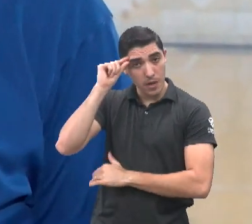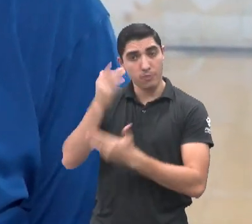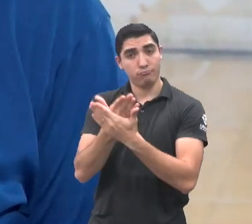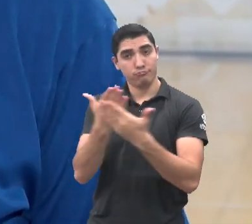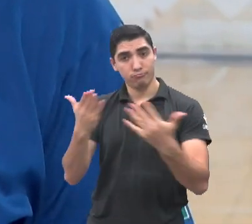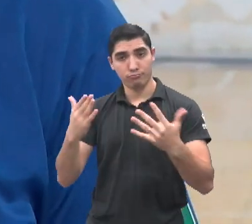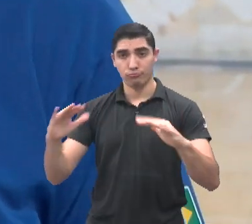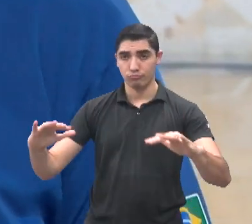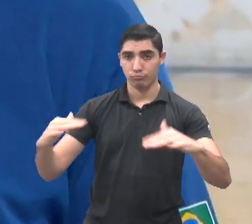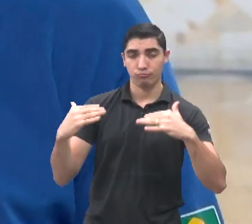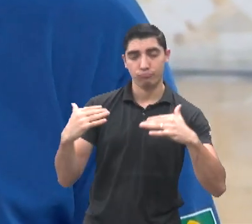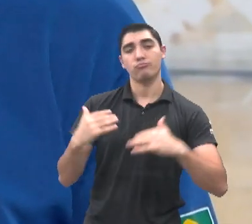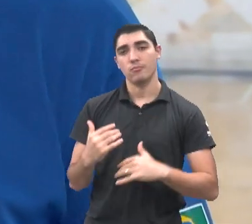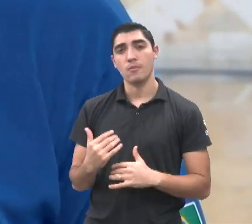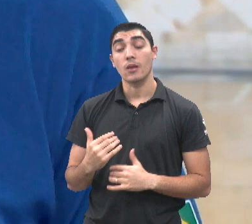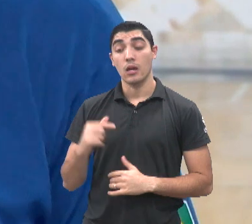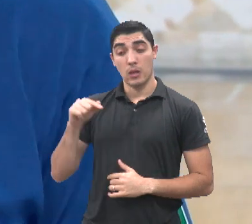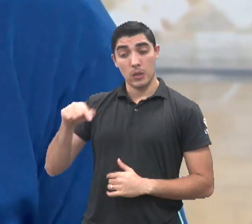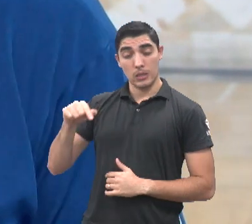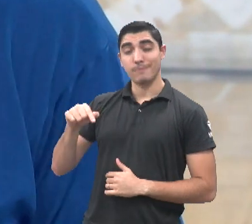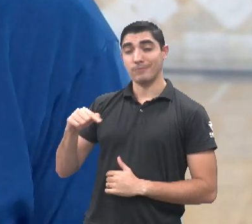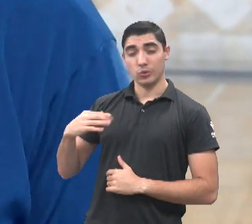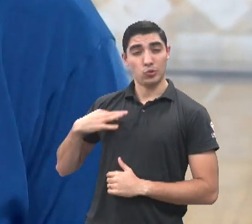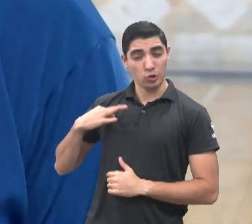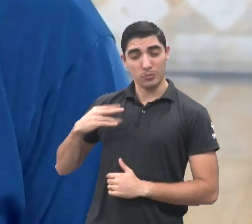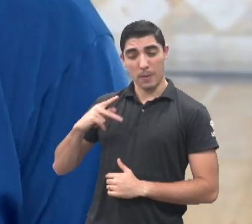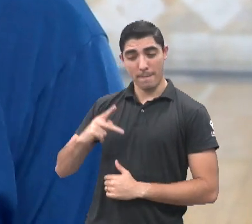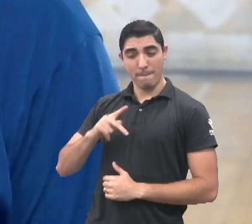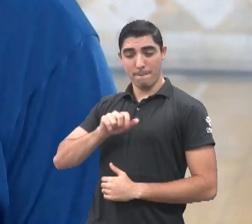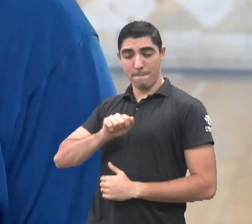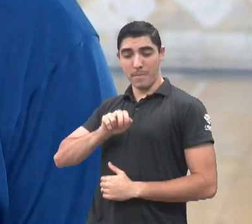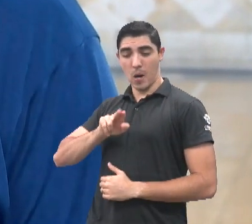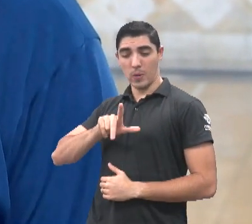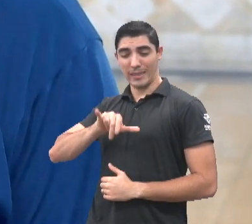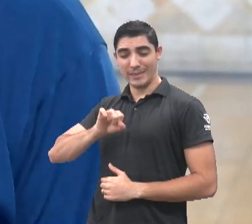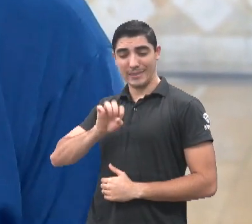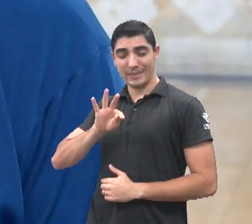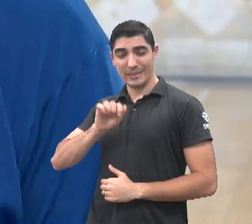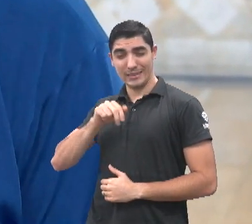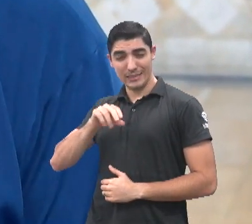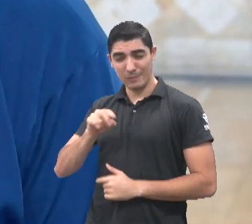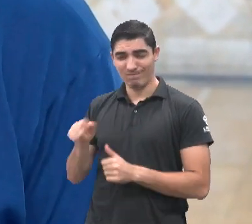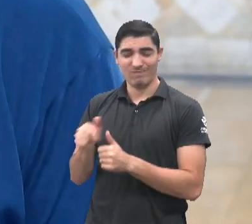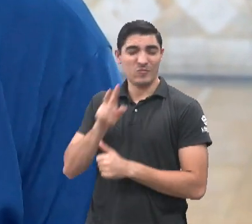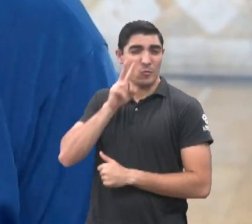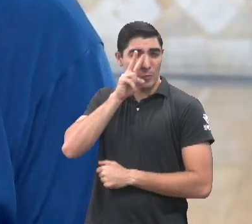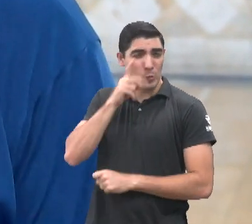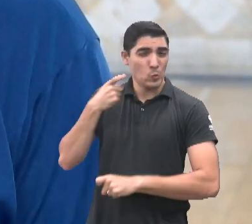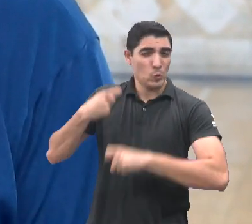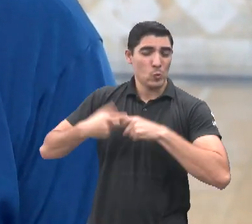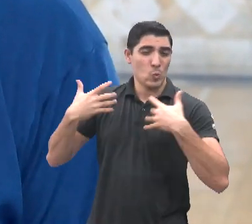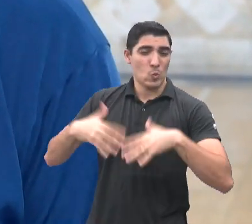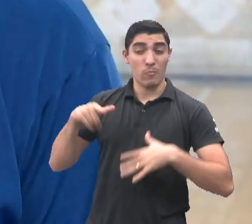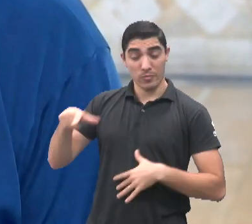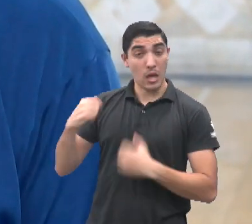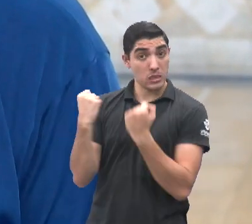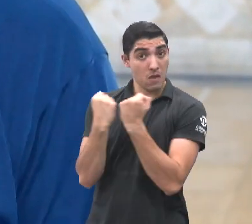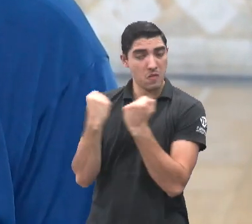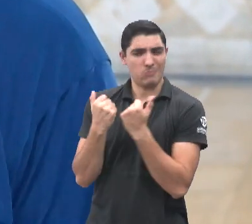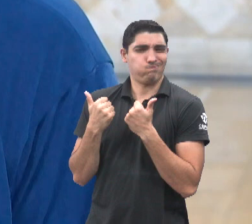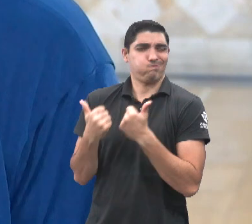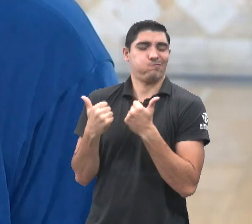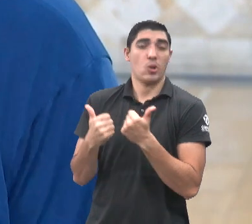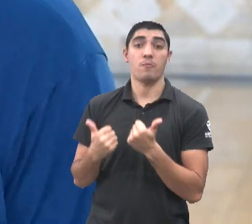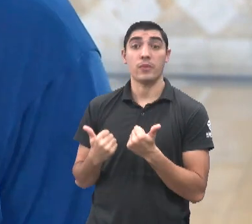é uma equipe extremamente aguerrida, né, com uma defesa muito forte, né, e tem como forte o rebote ofensivo, né, e é o